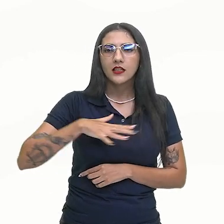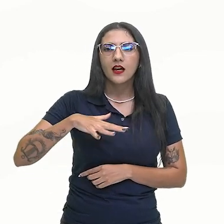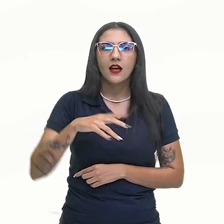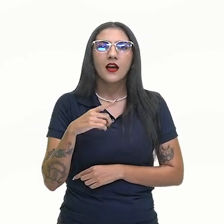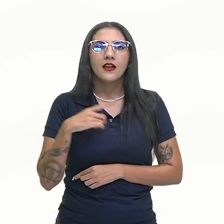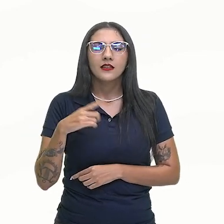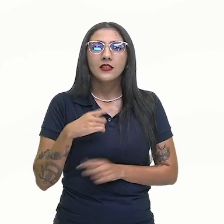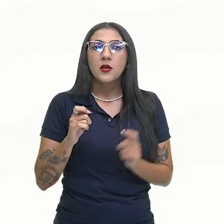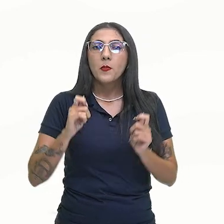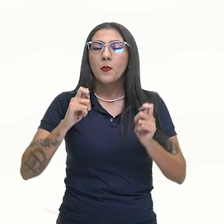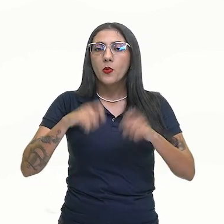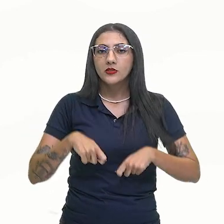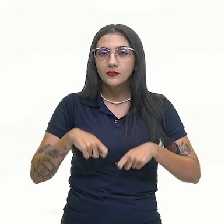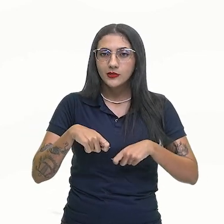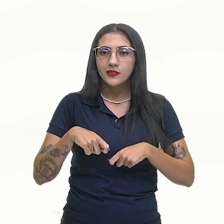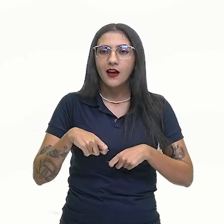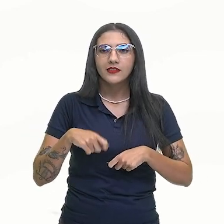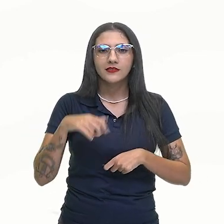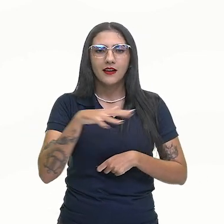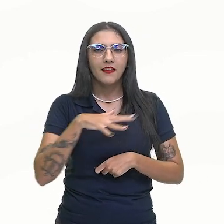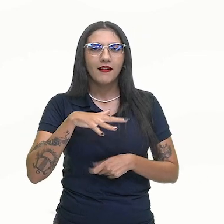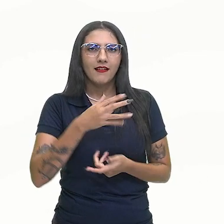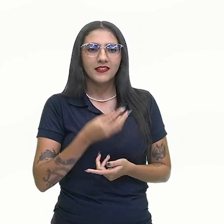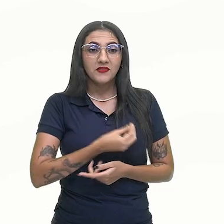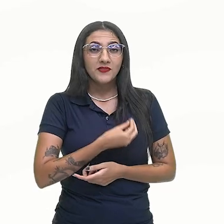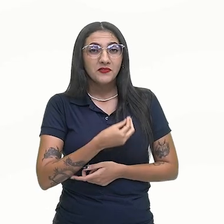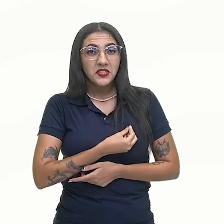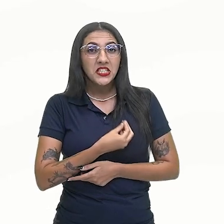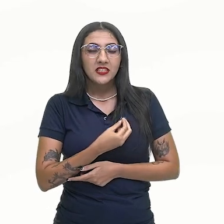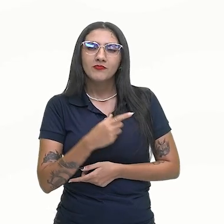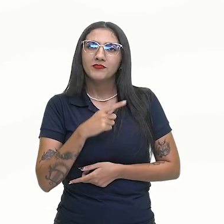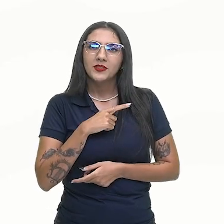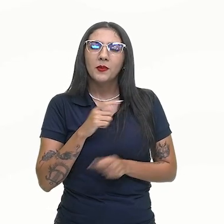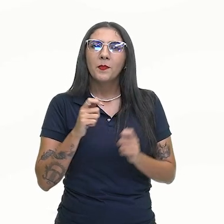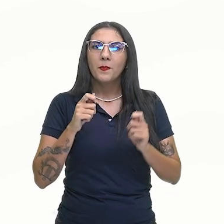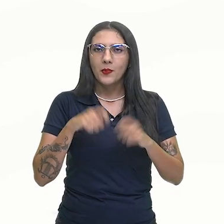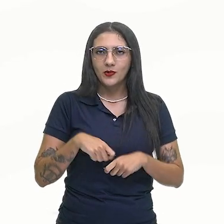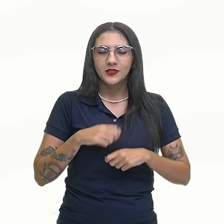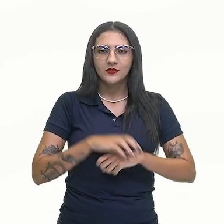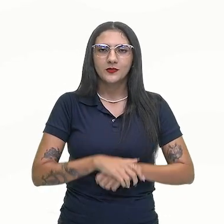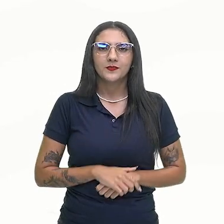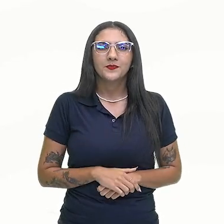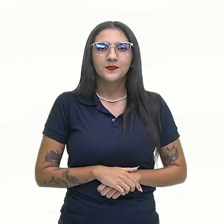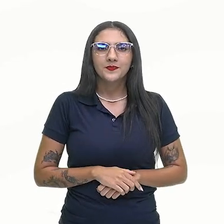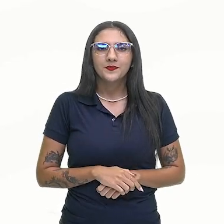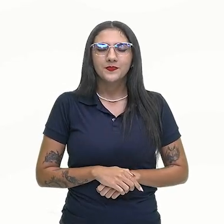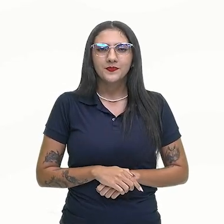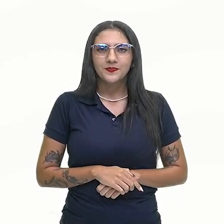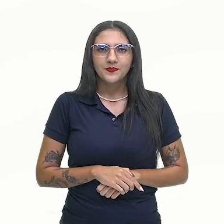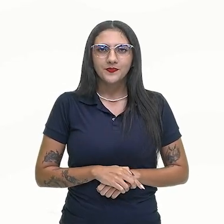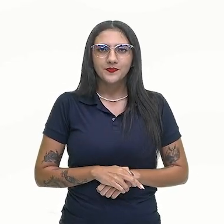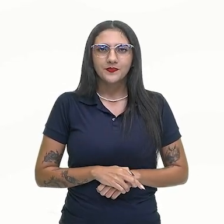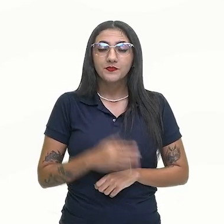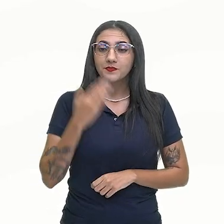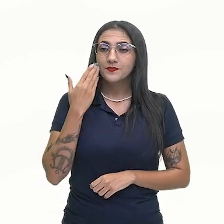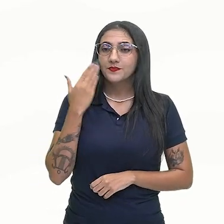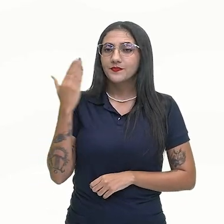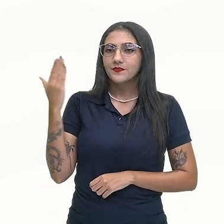que permite com que essa coisa chamada vida aconteça. Então, nessa próxima tela aqui, a gente vai dar uma